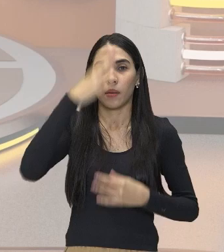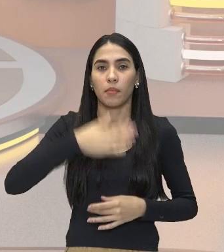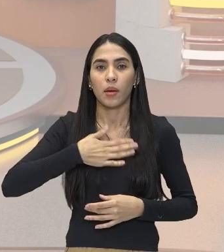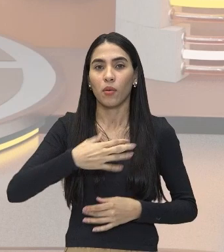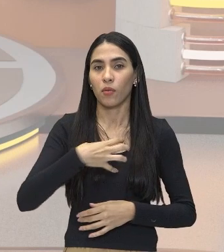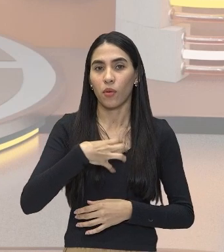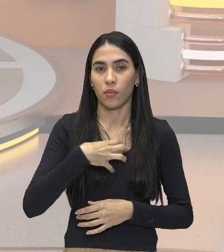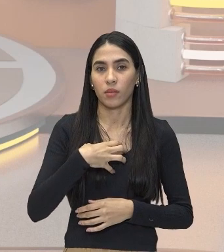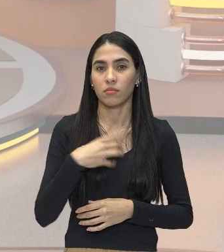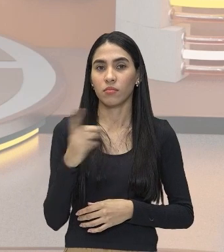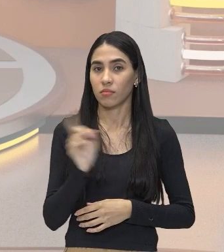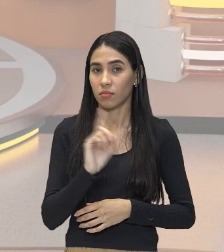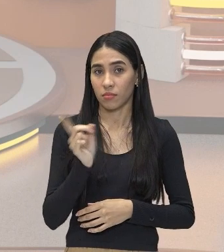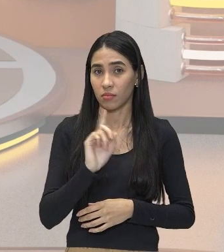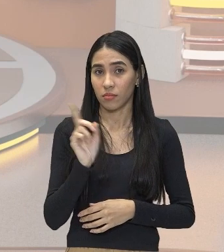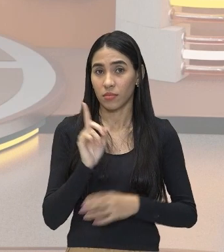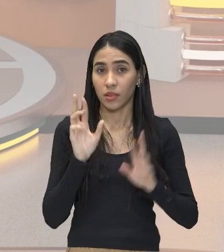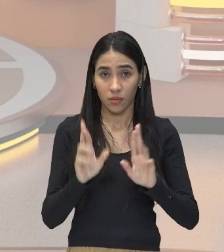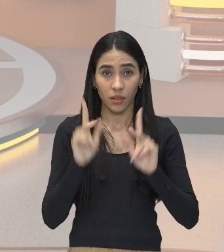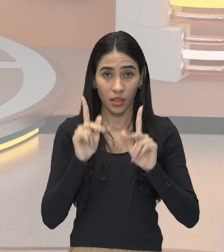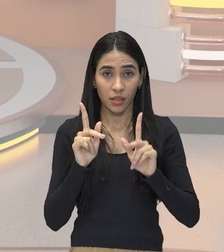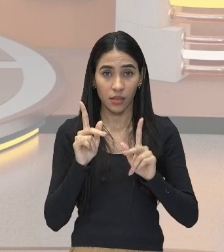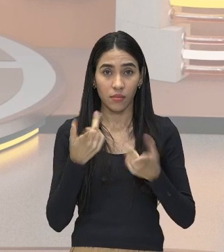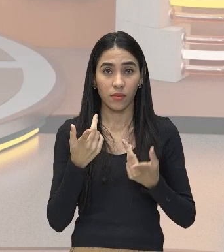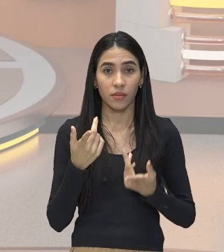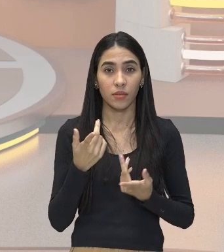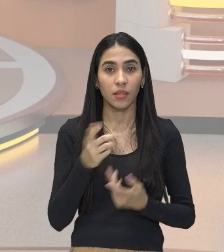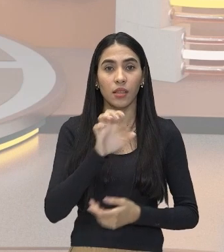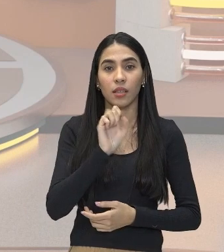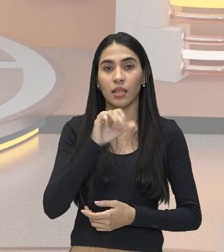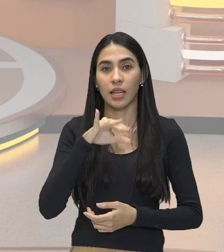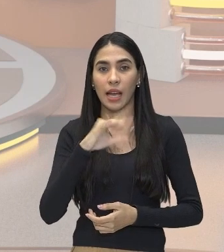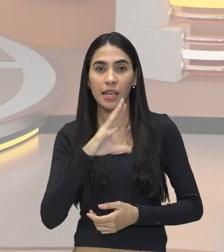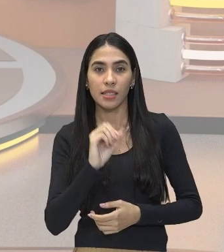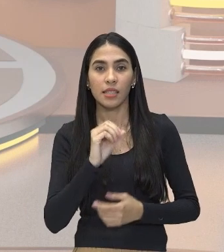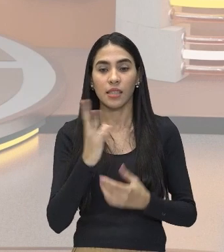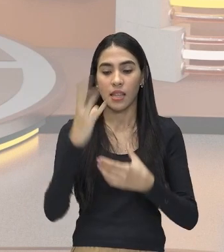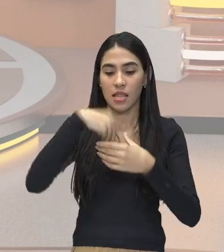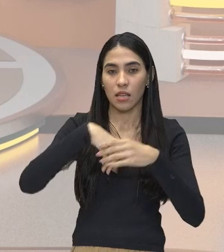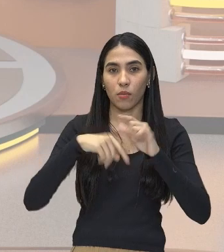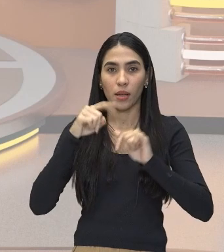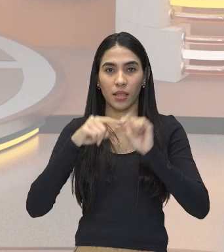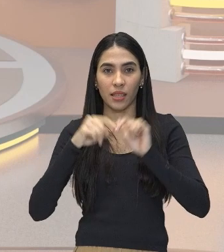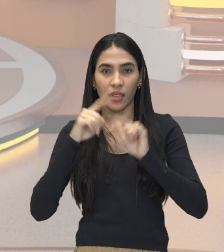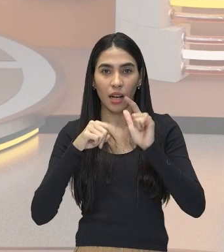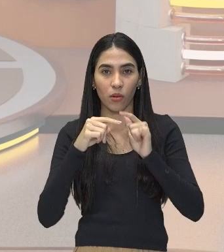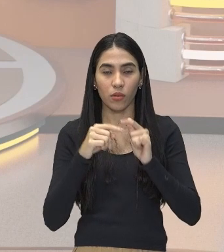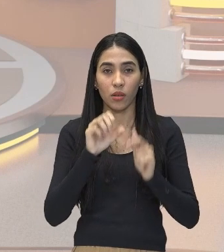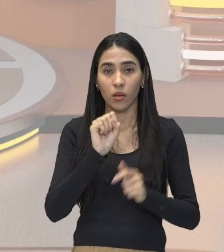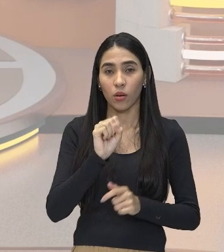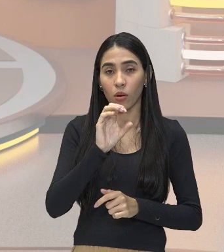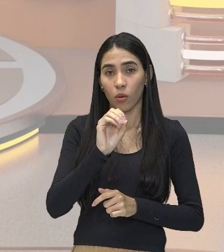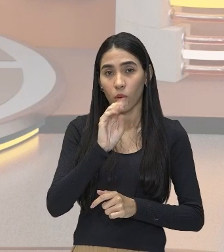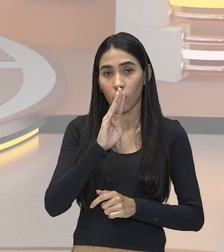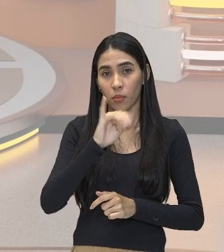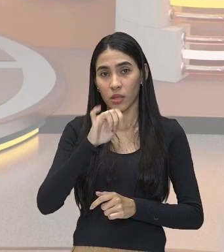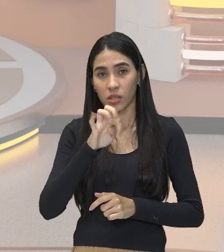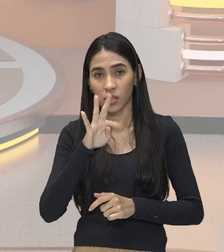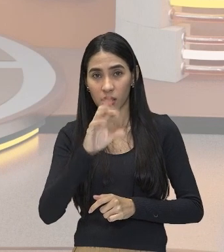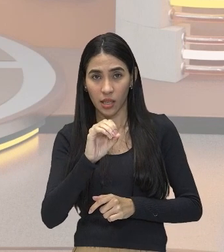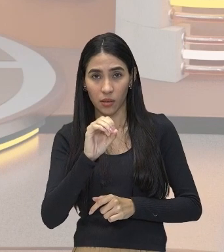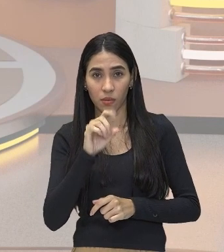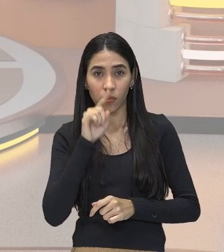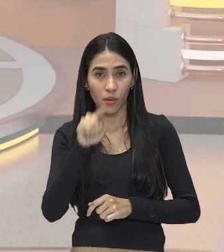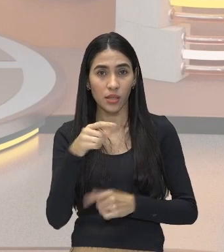sentidos. Olha a diferença. A essência, ela está no objeto. Aí você tem que